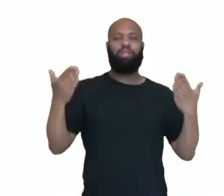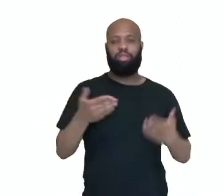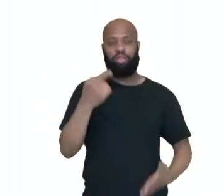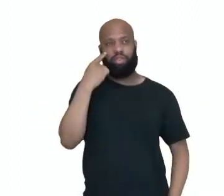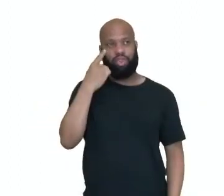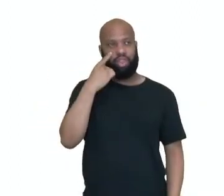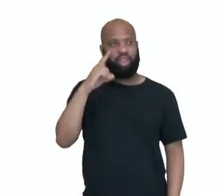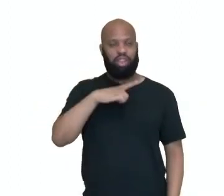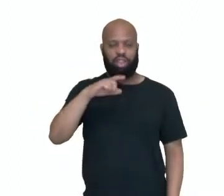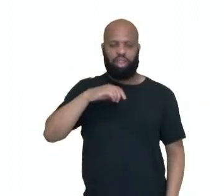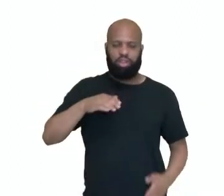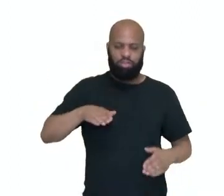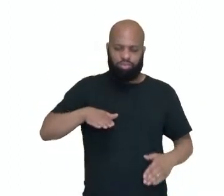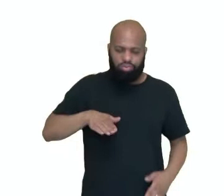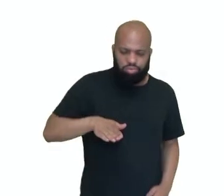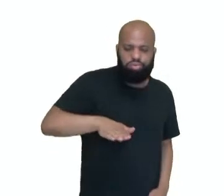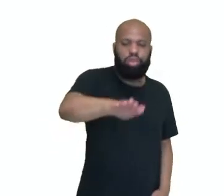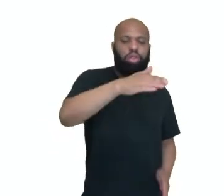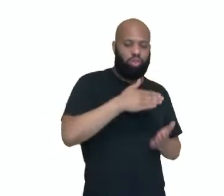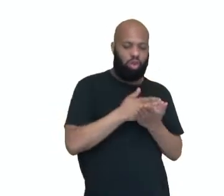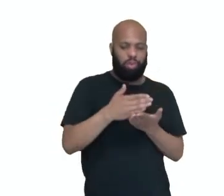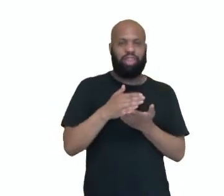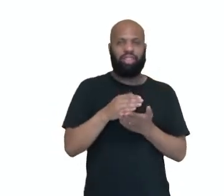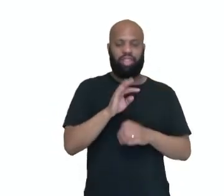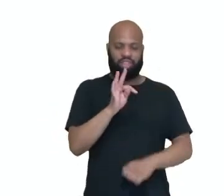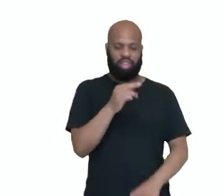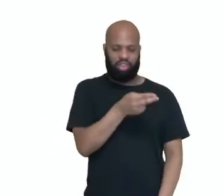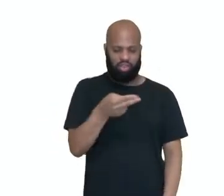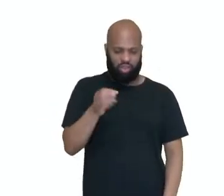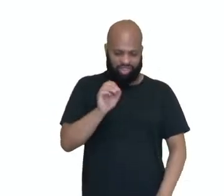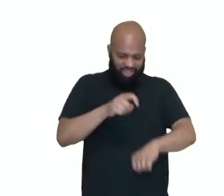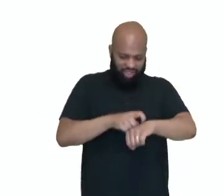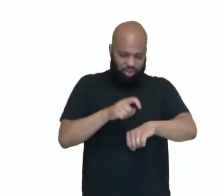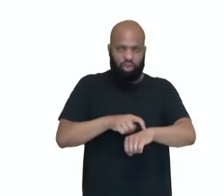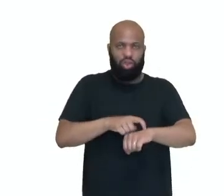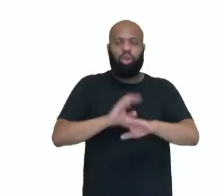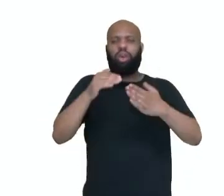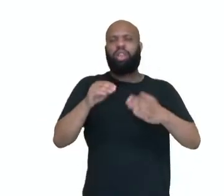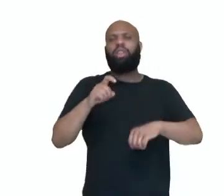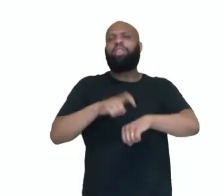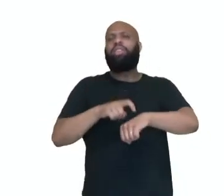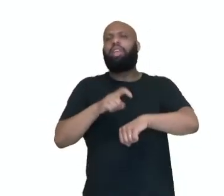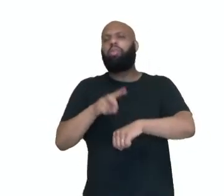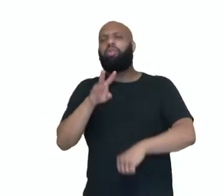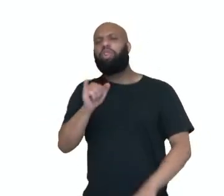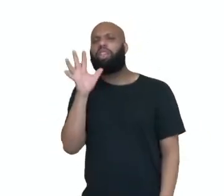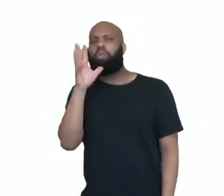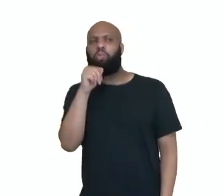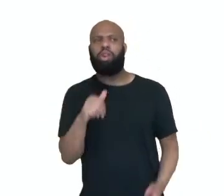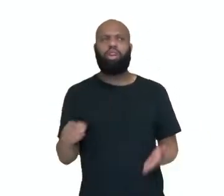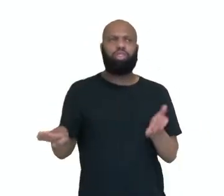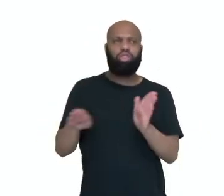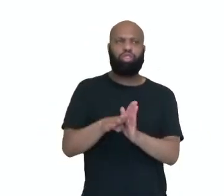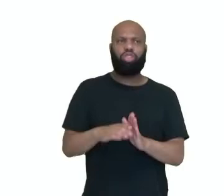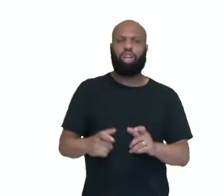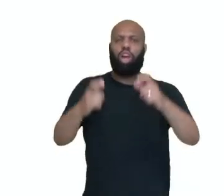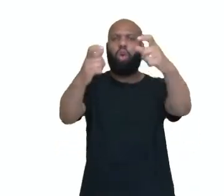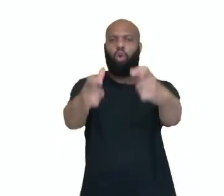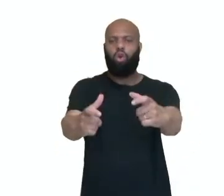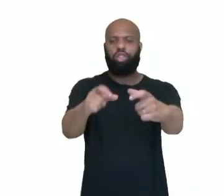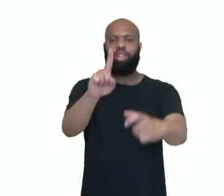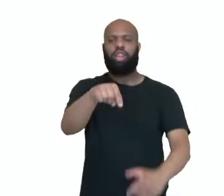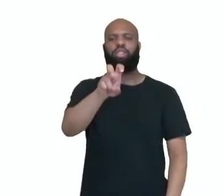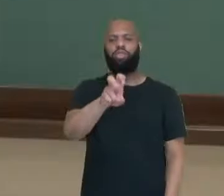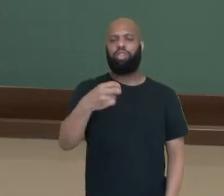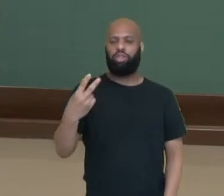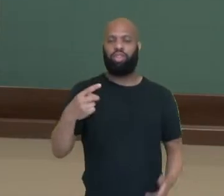considerando que o movimento começa no instante t igual a zero, quanto tempo esse carro levará para chegar na posição 52? Então,